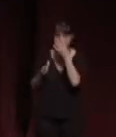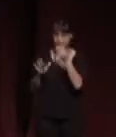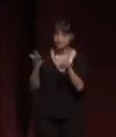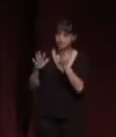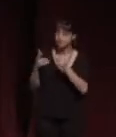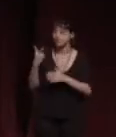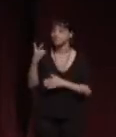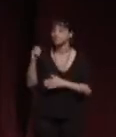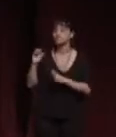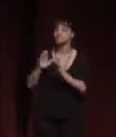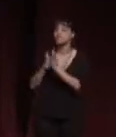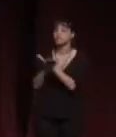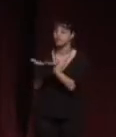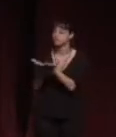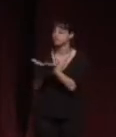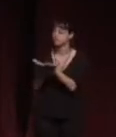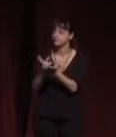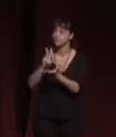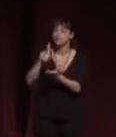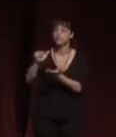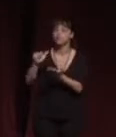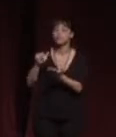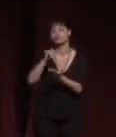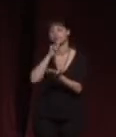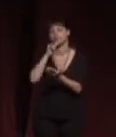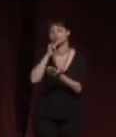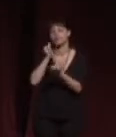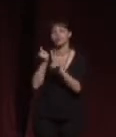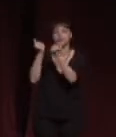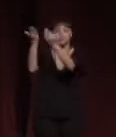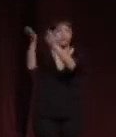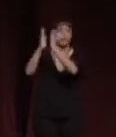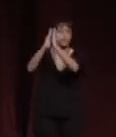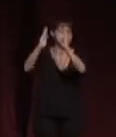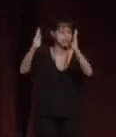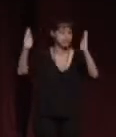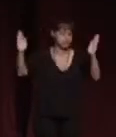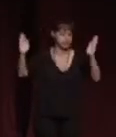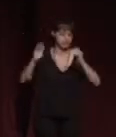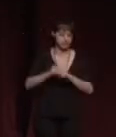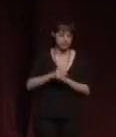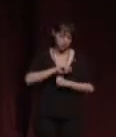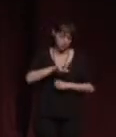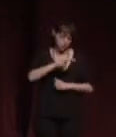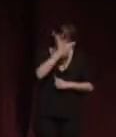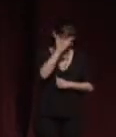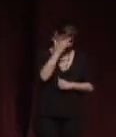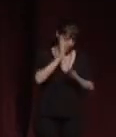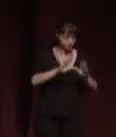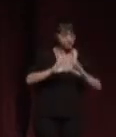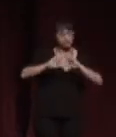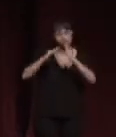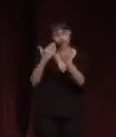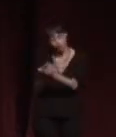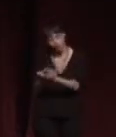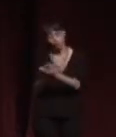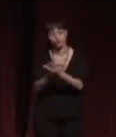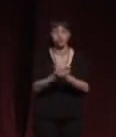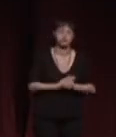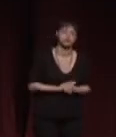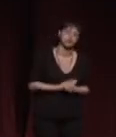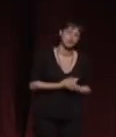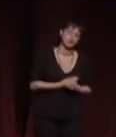aproximadamente 20 possam entrar para uma biblioteca que a gente também distribui não para pessoa física, mas para escolas, para OSCs,